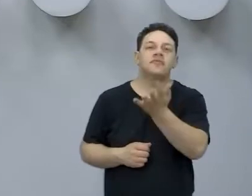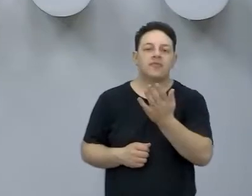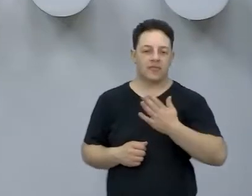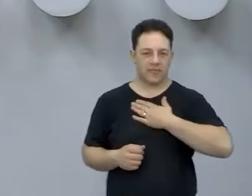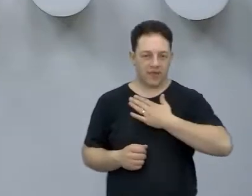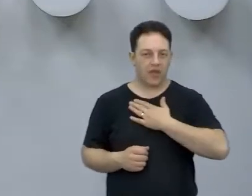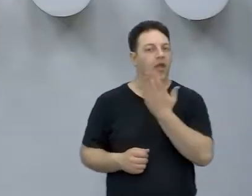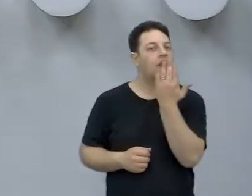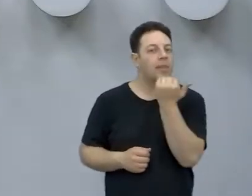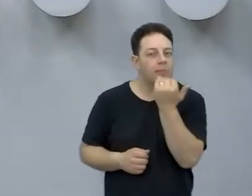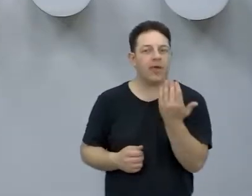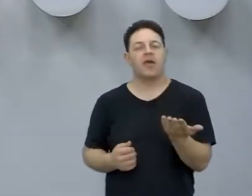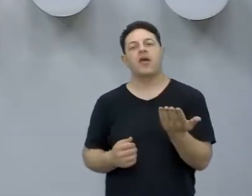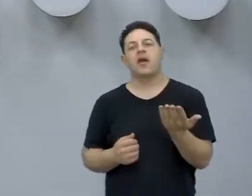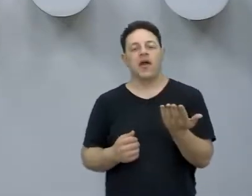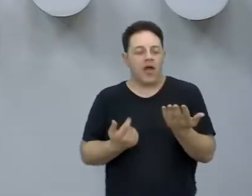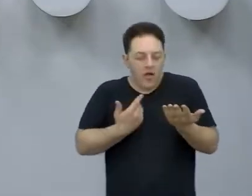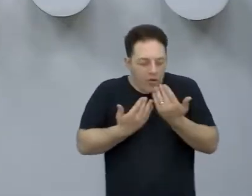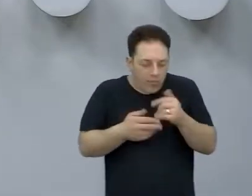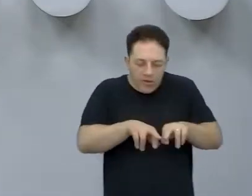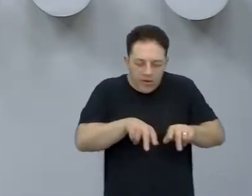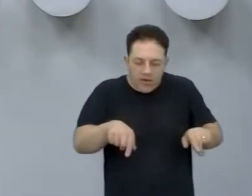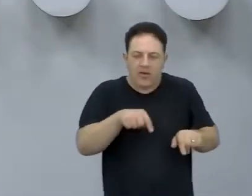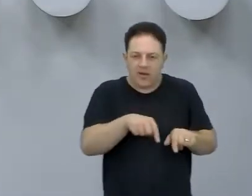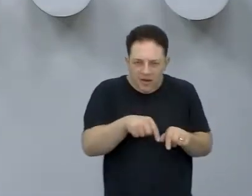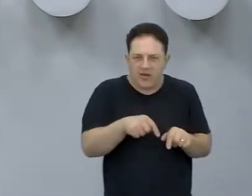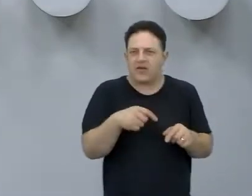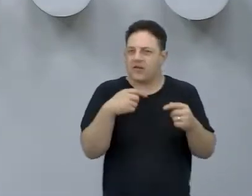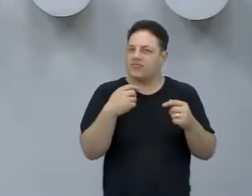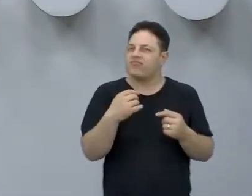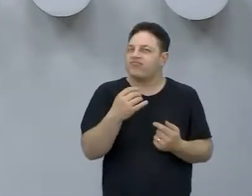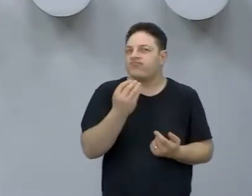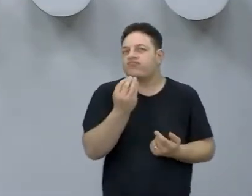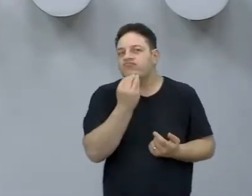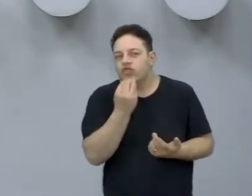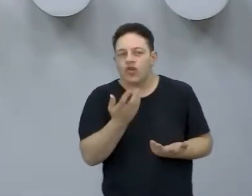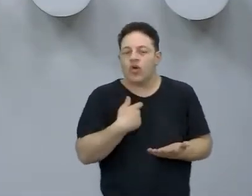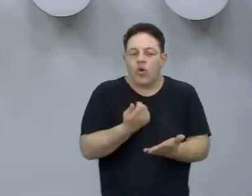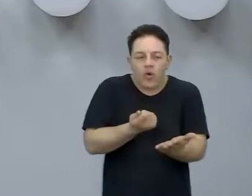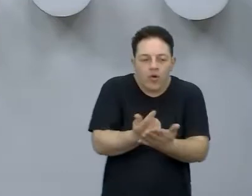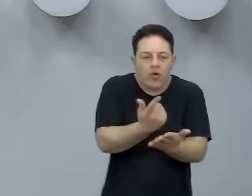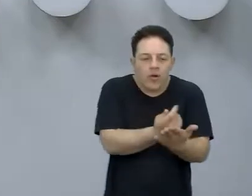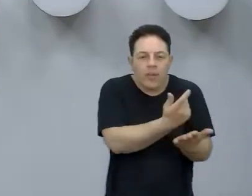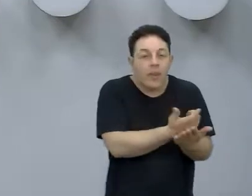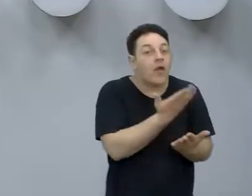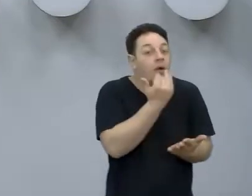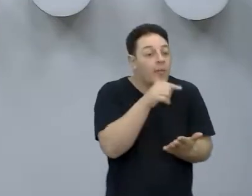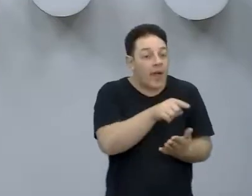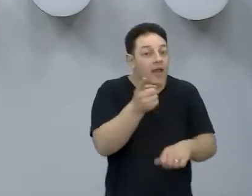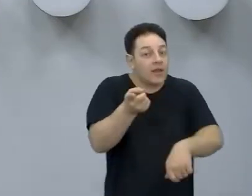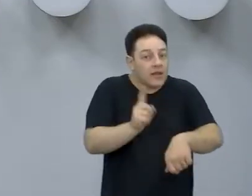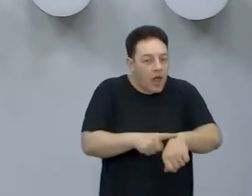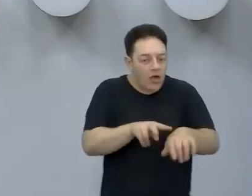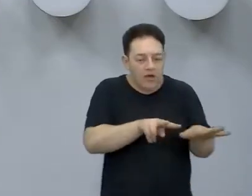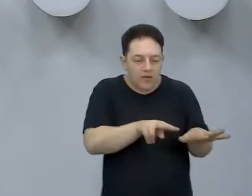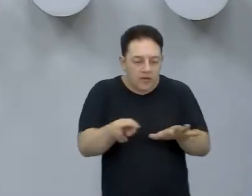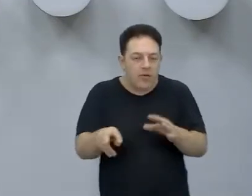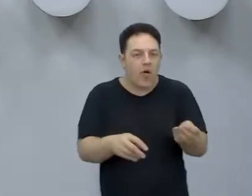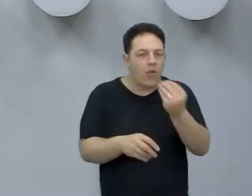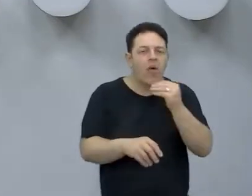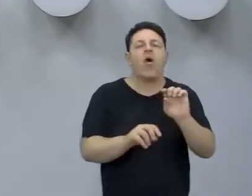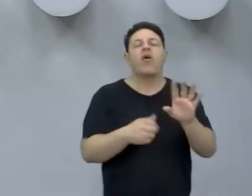meu alimento, será que é interessante eu comprar ali, adquirir o alimento que eu vou consumir naquela semana,